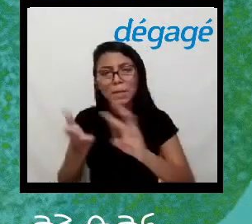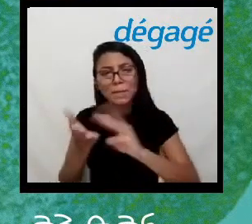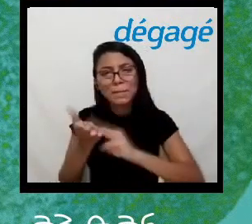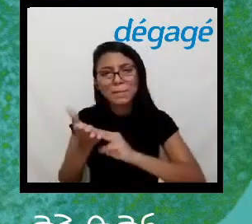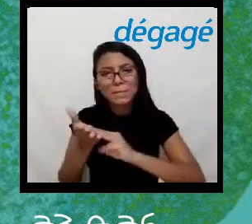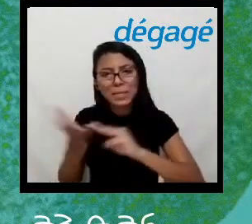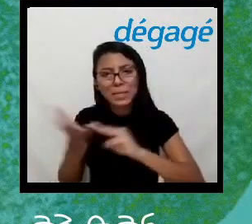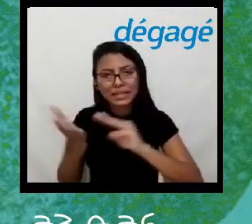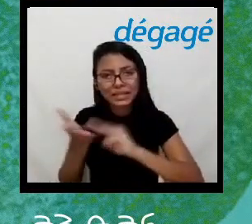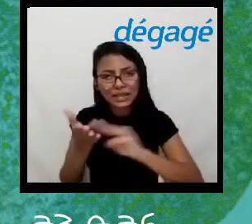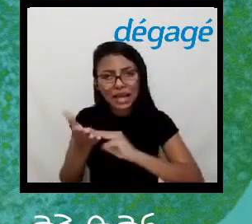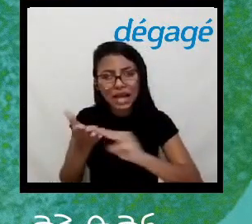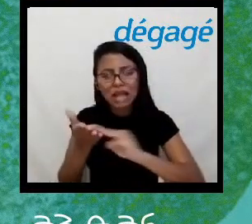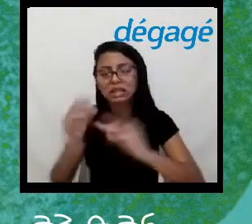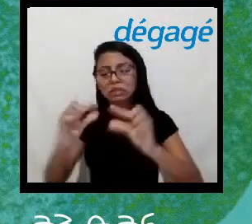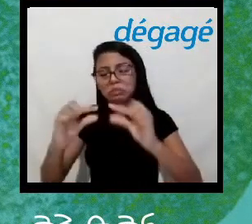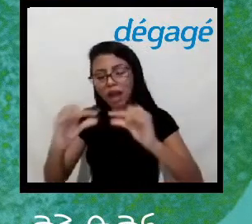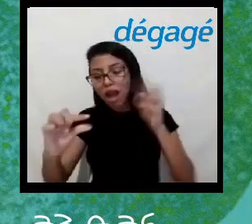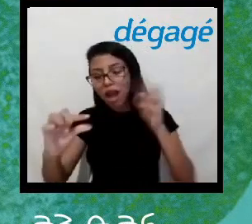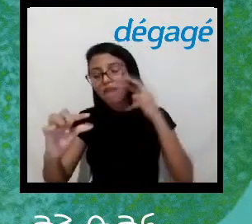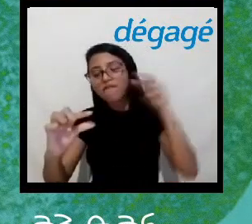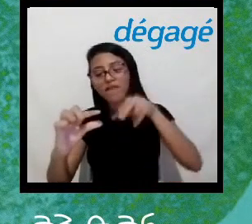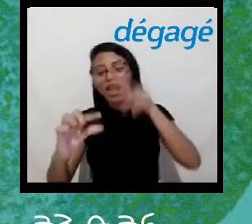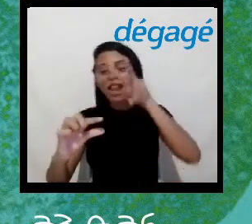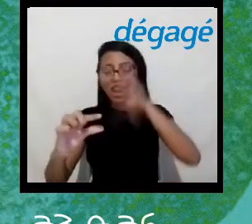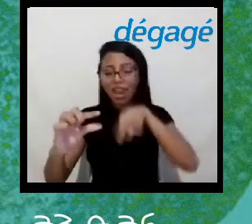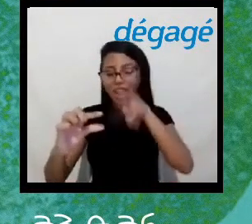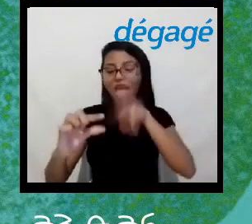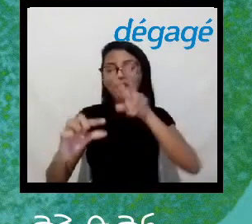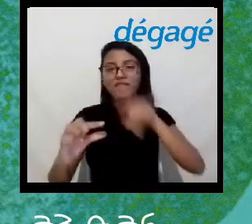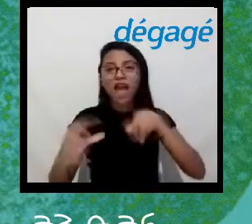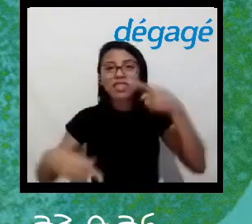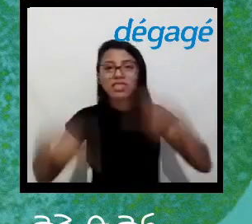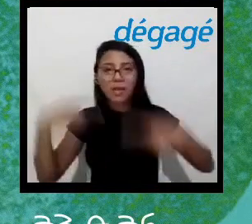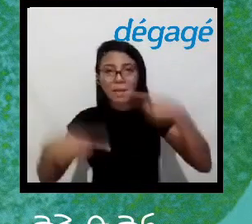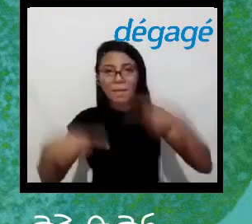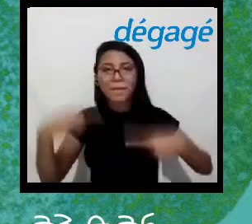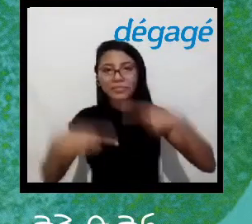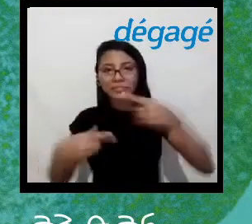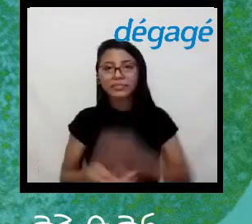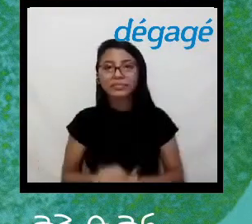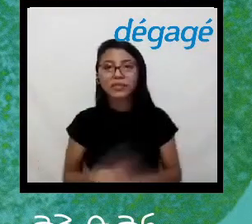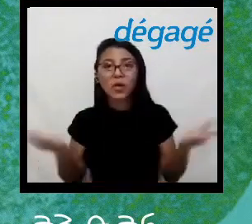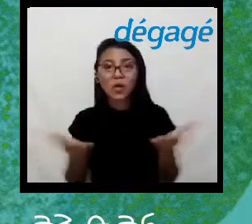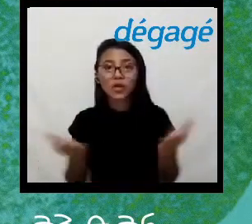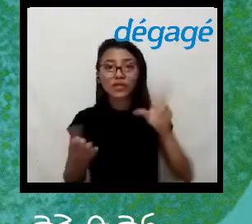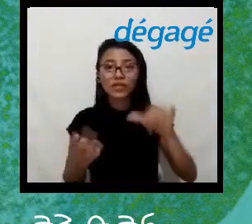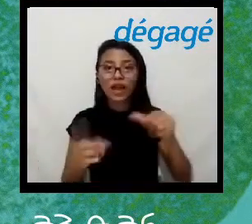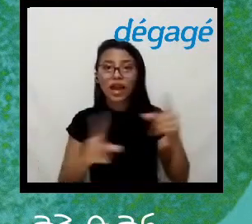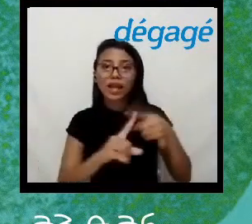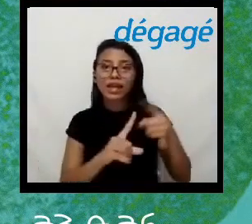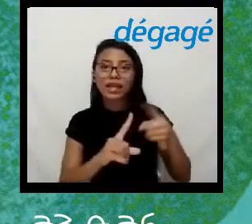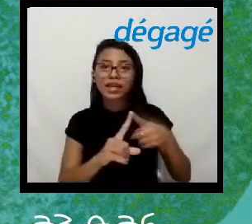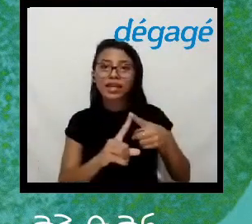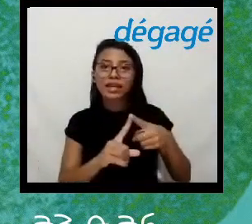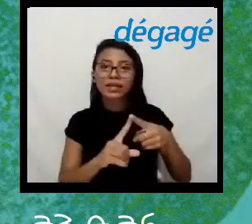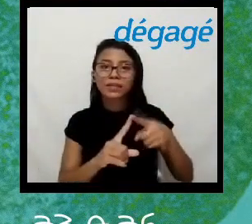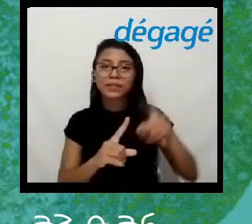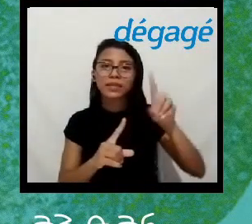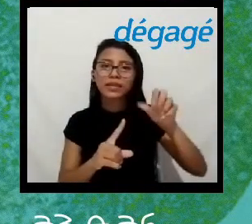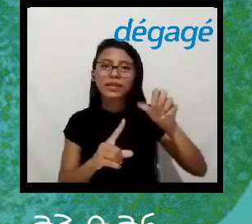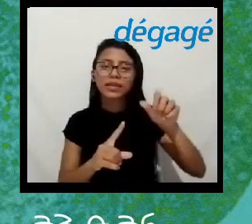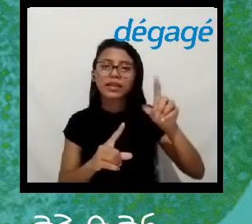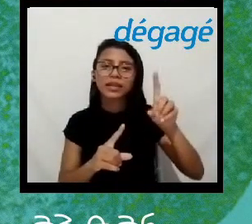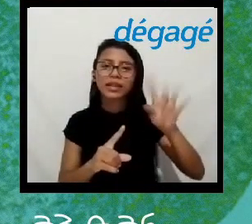essa conversa. Dessa noite, a gente vai ter a participação da Tavi Gonzalez com a palestra Invenções de Arte